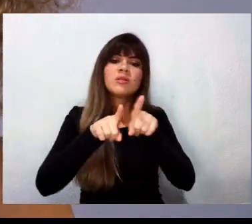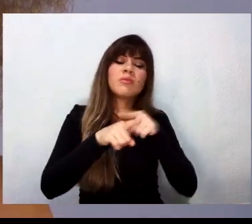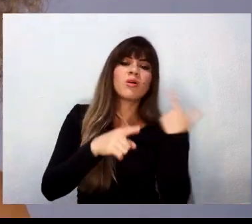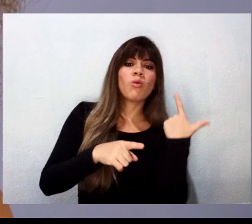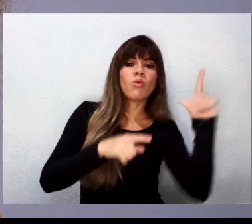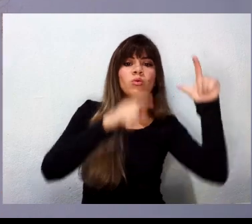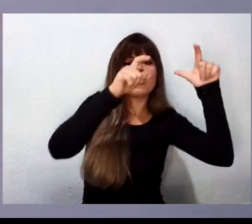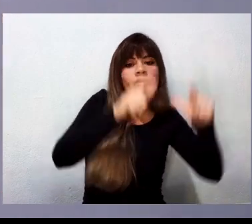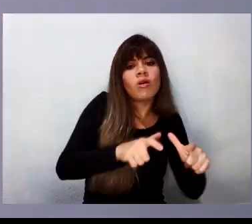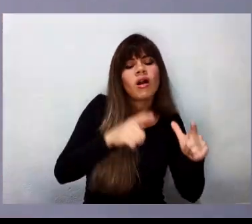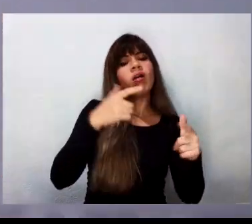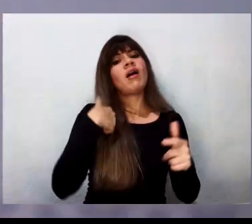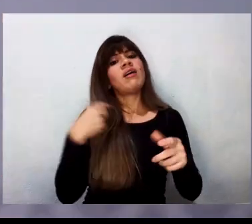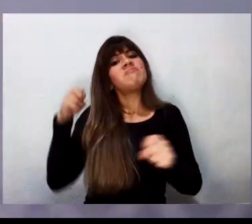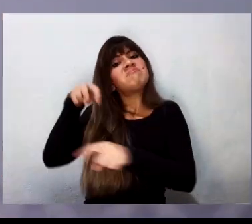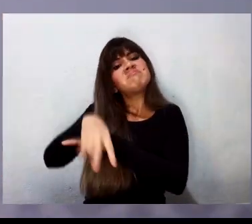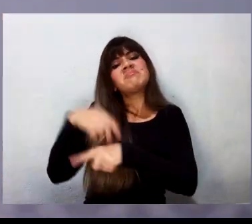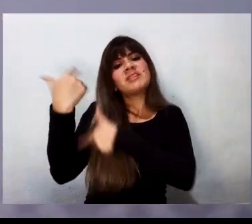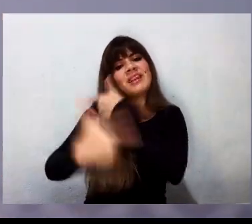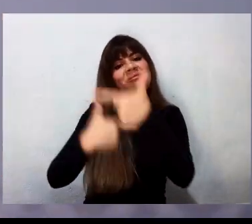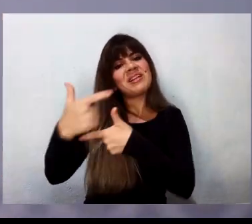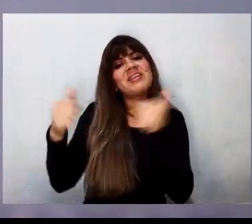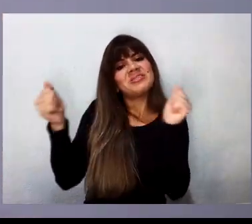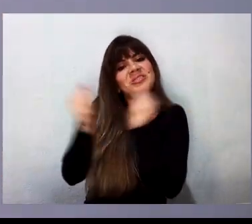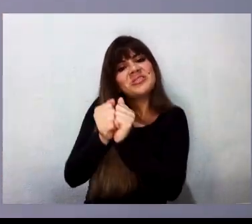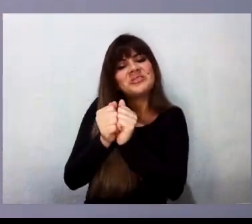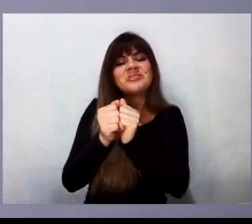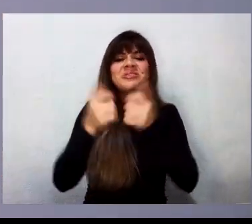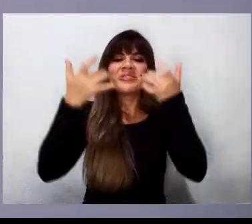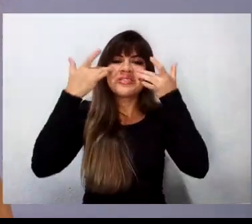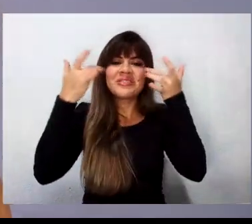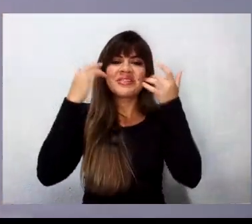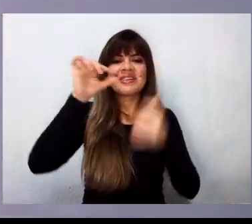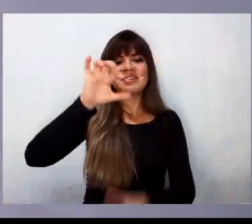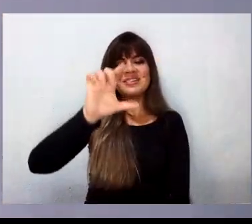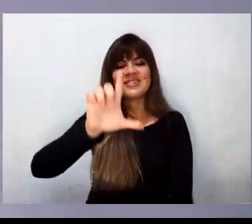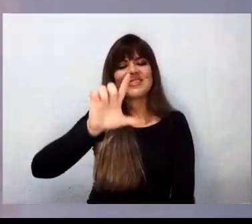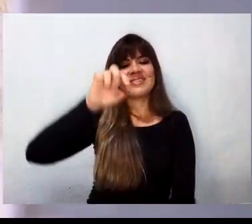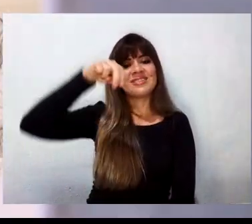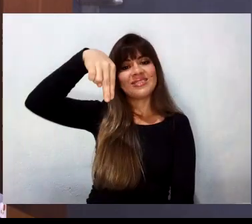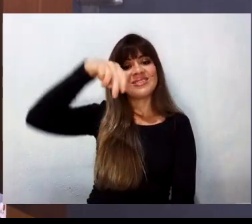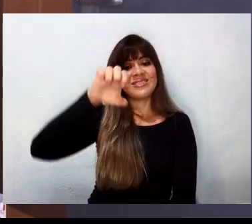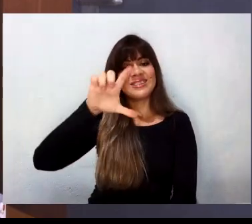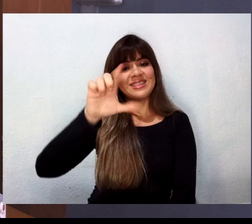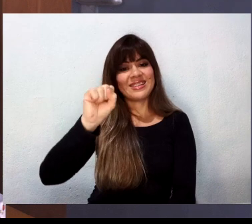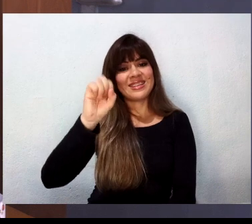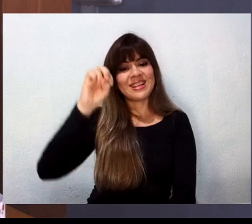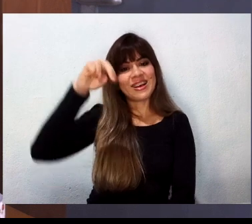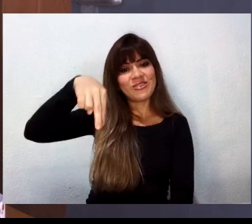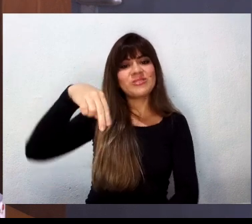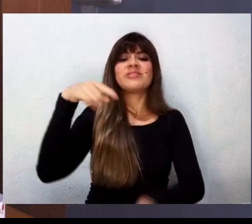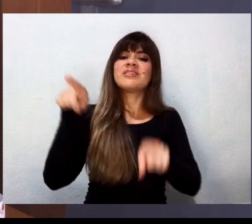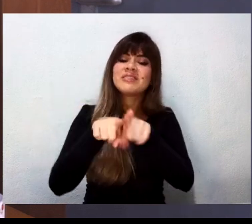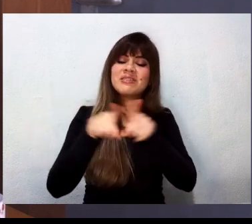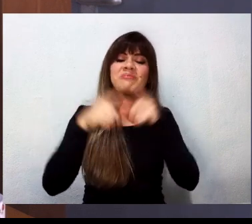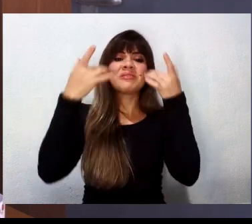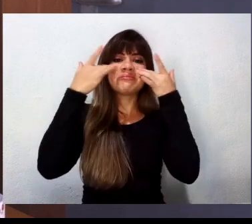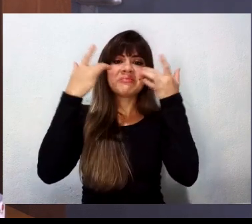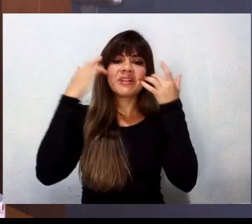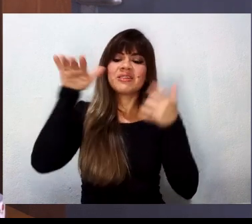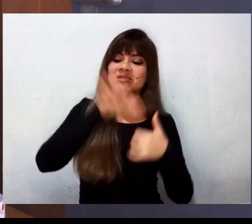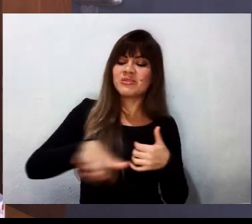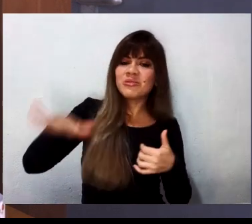E eu integrei junto com o Nelson esse elenco, né? E ficamos um bom tempo com o Giovanni fazendo espetáculo infantil, né? Quando o